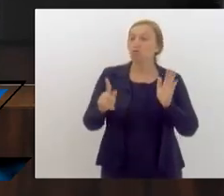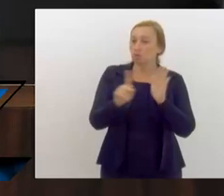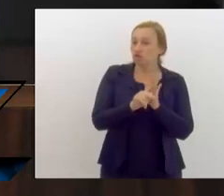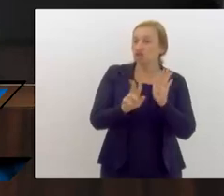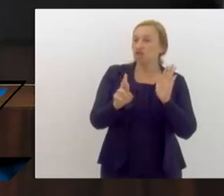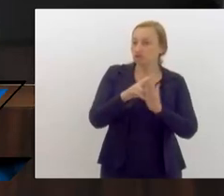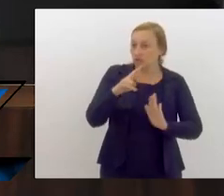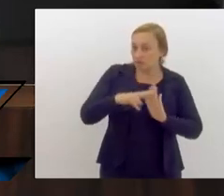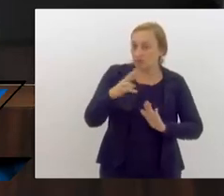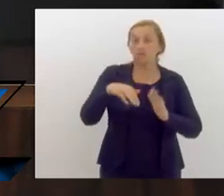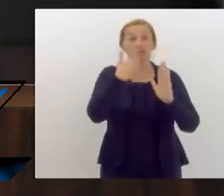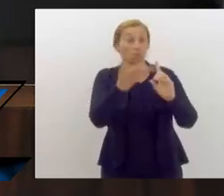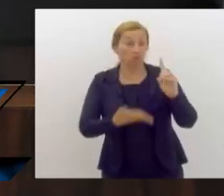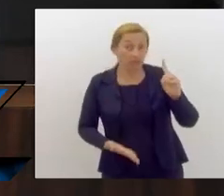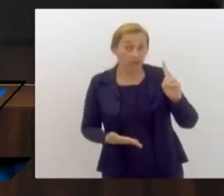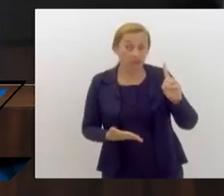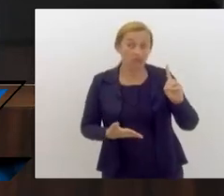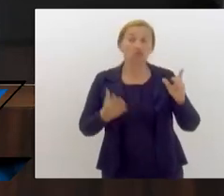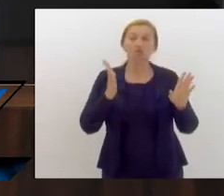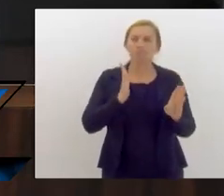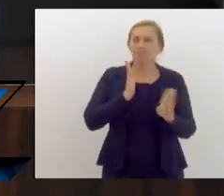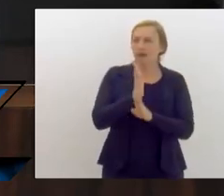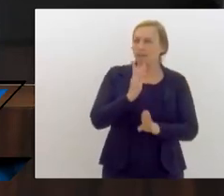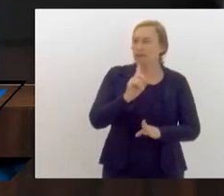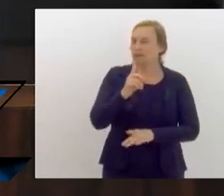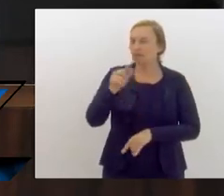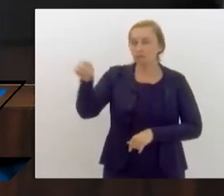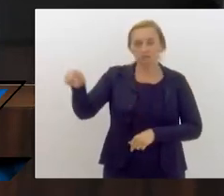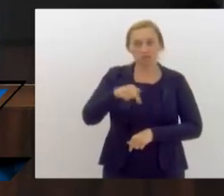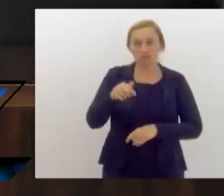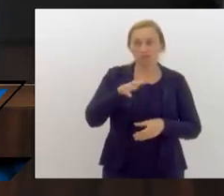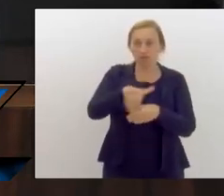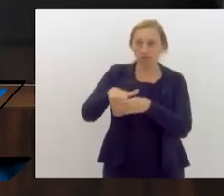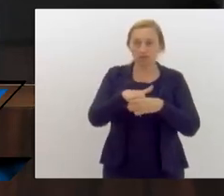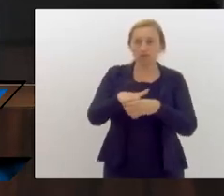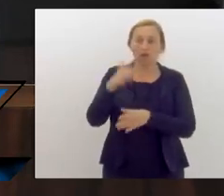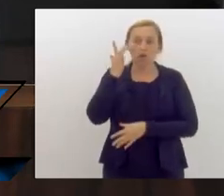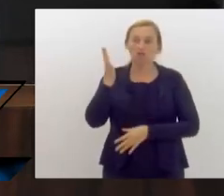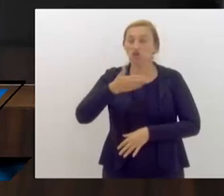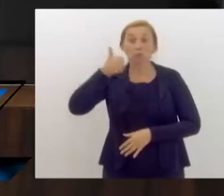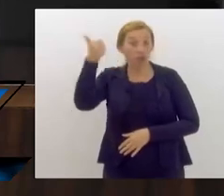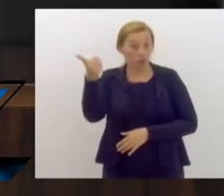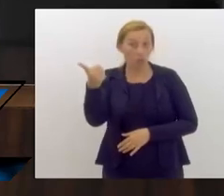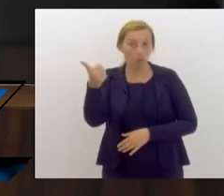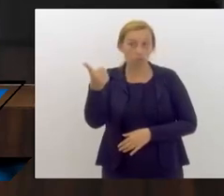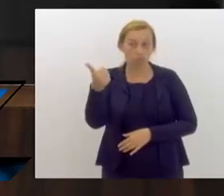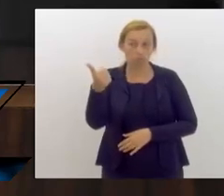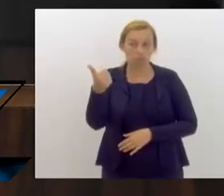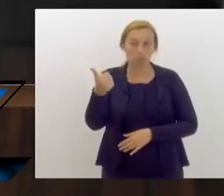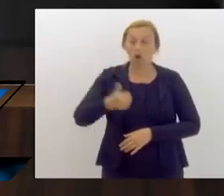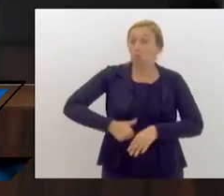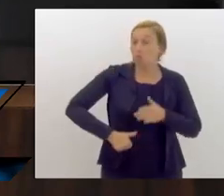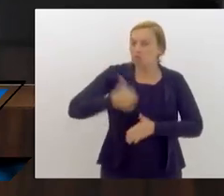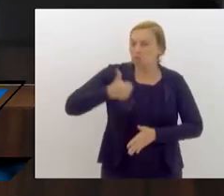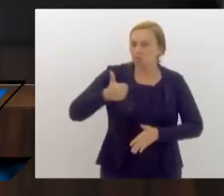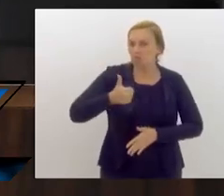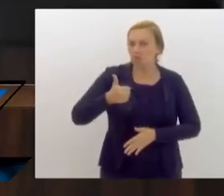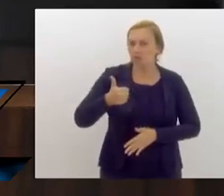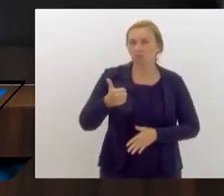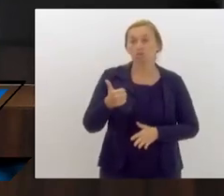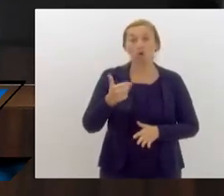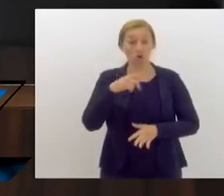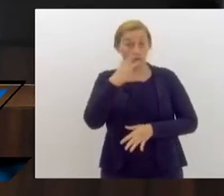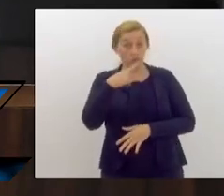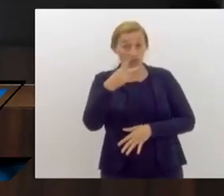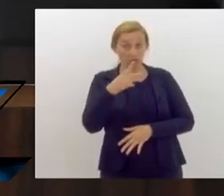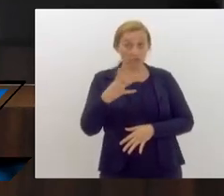resoluções das homenagens de de repente nem passar mais em votação porque eu acho que é o melhor para casa num primeiro momento é algo e eu tô falando